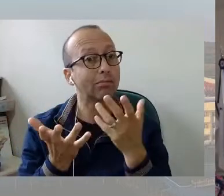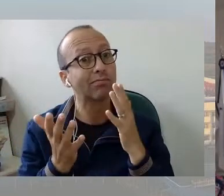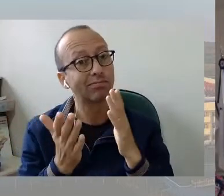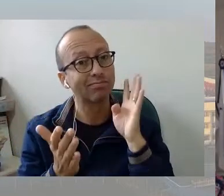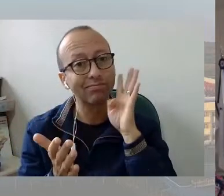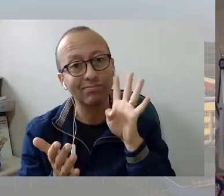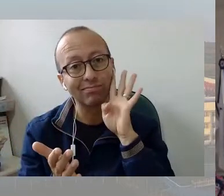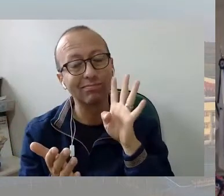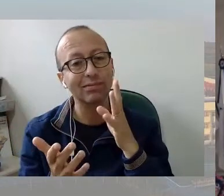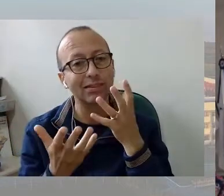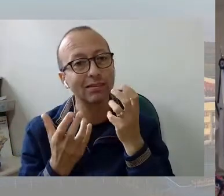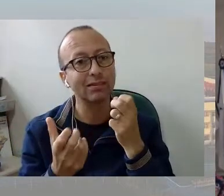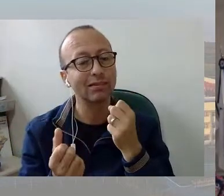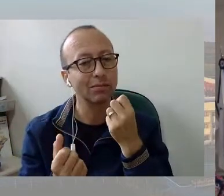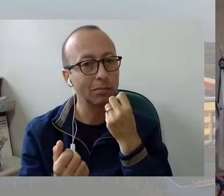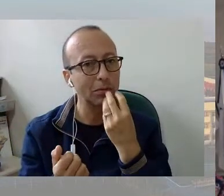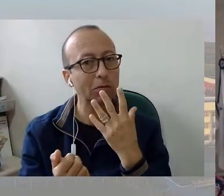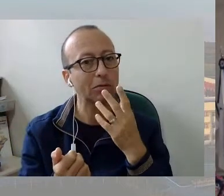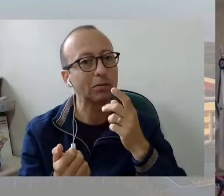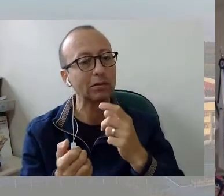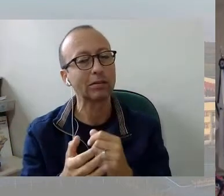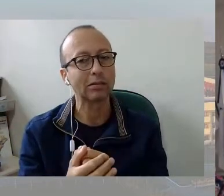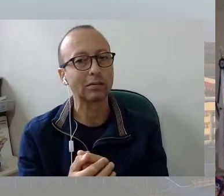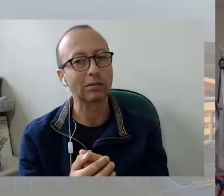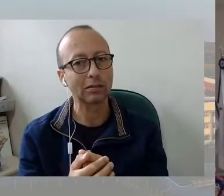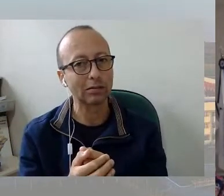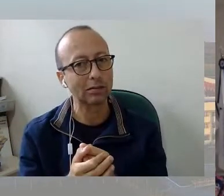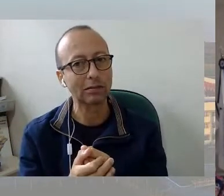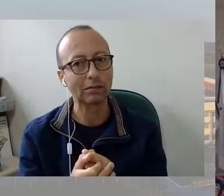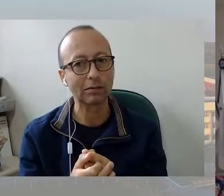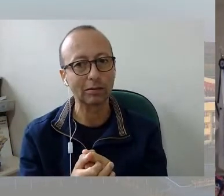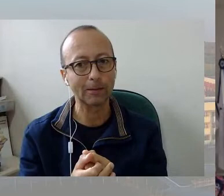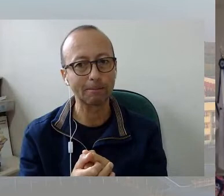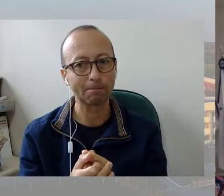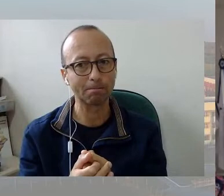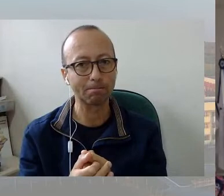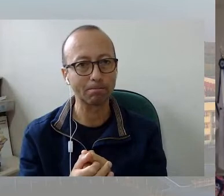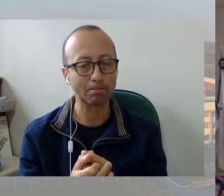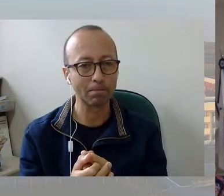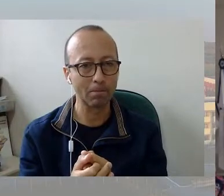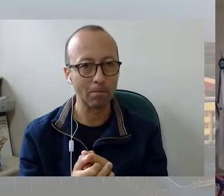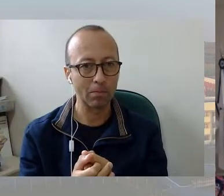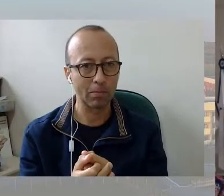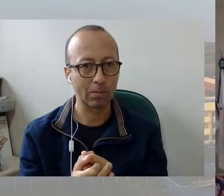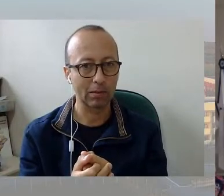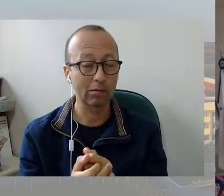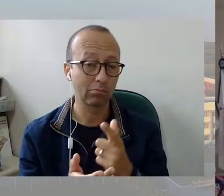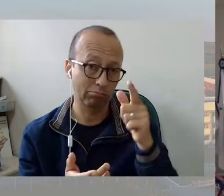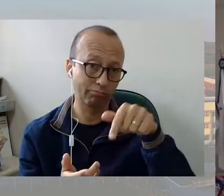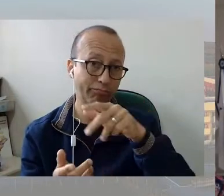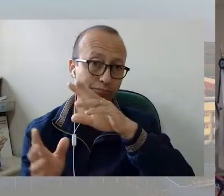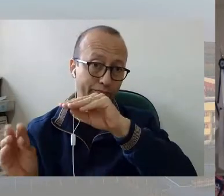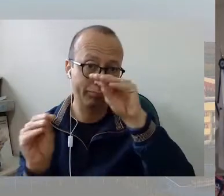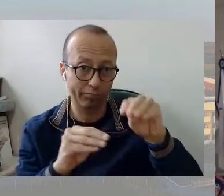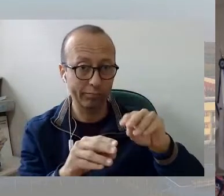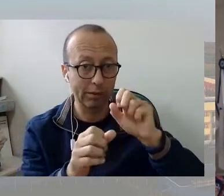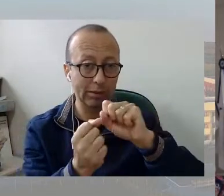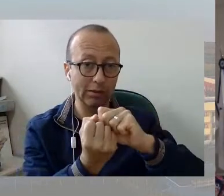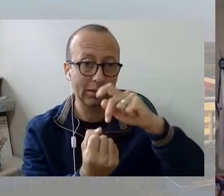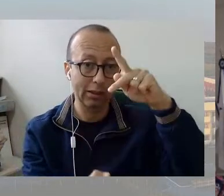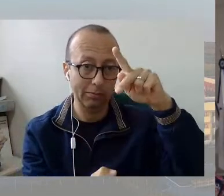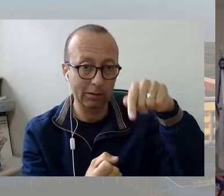municipal para este ano. E, com isso, nós conseguiríamos recursos, né, para fazer o CIEP no nosso campus. Então, de forma